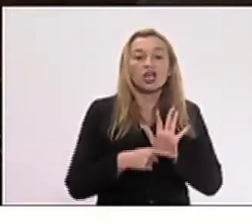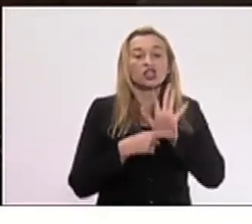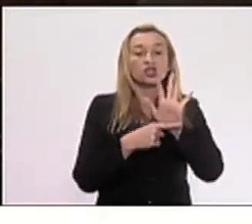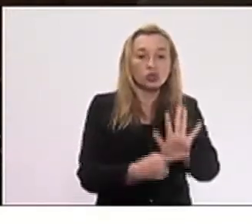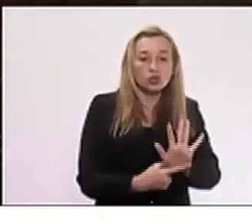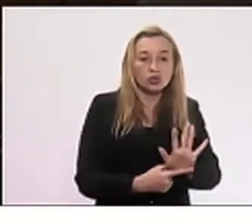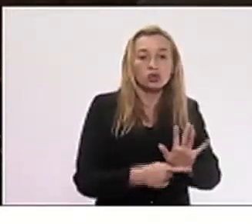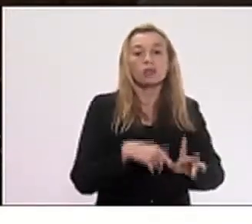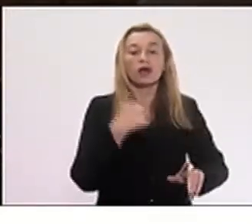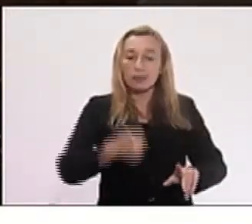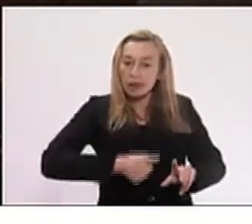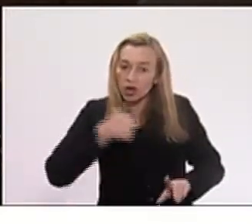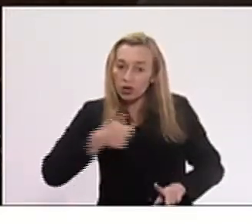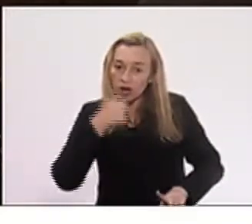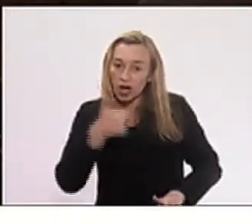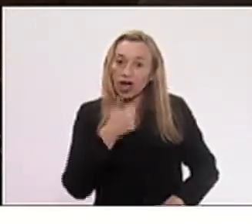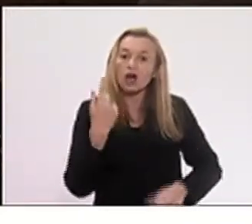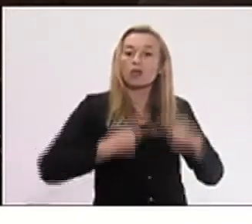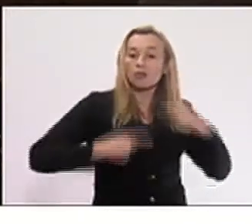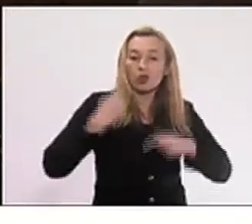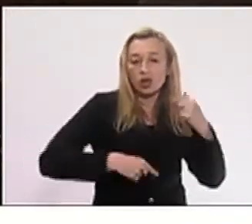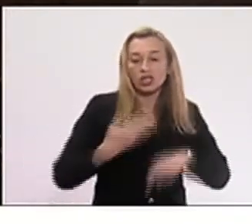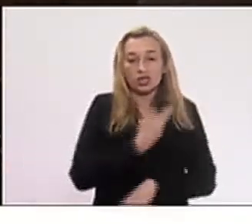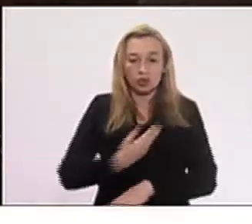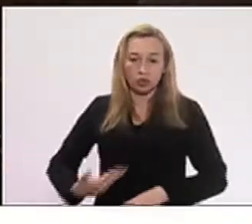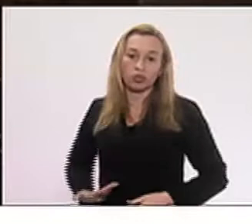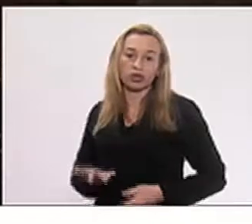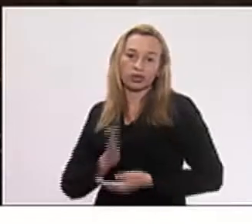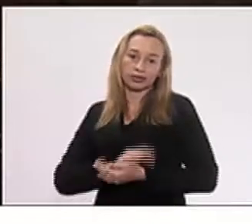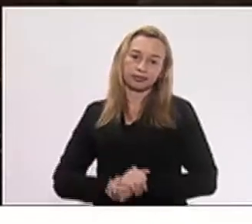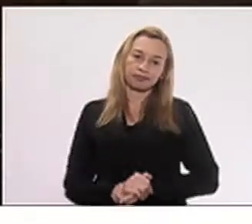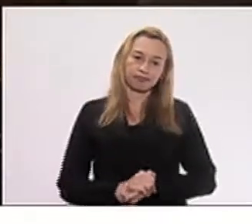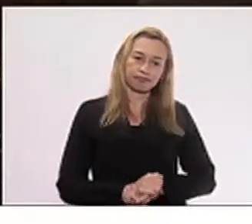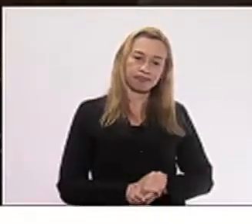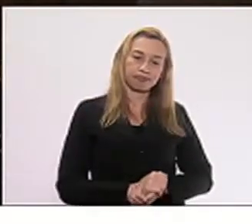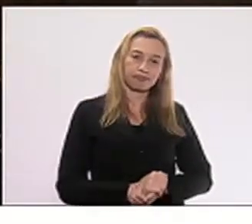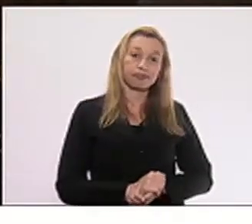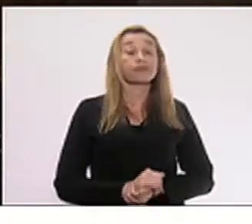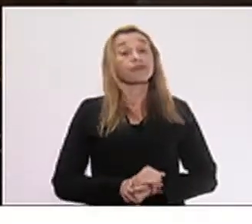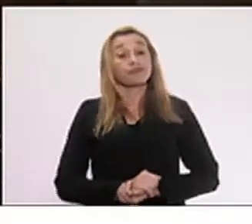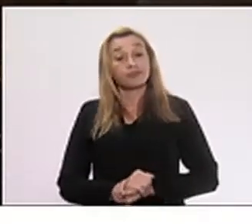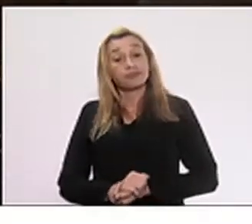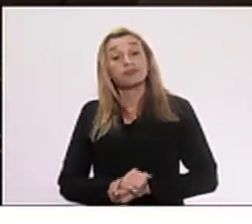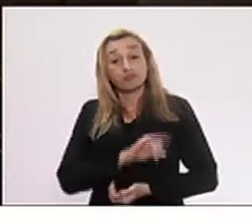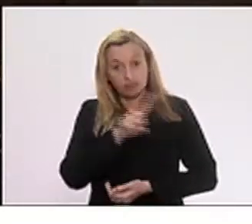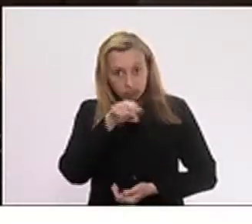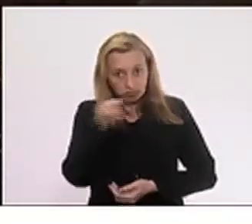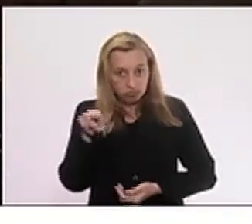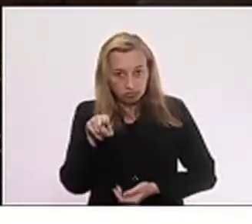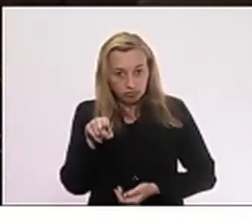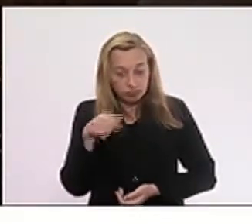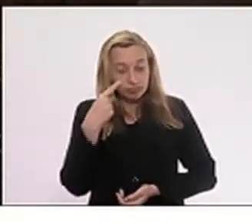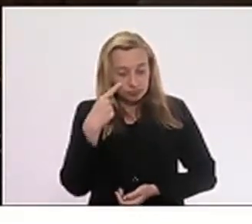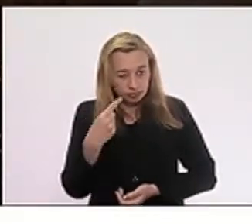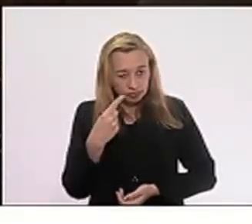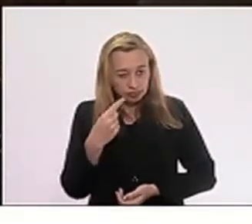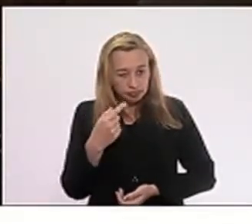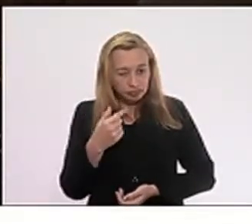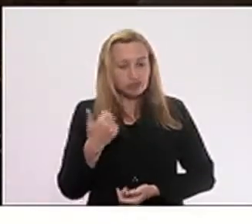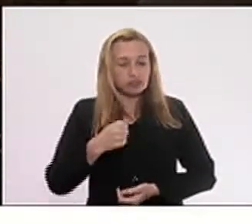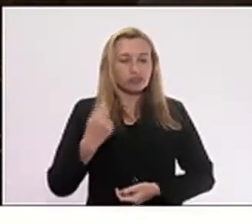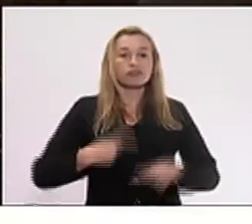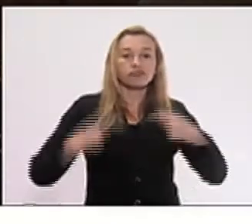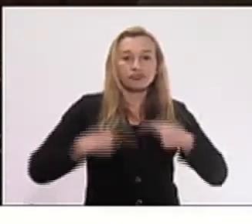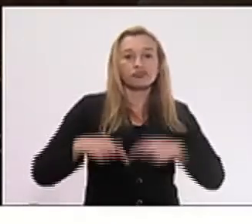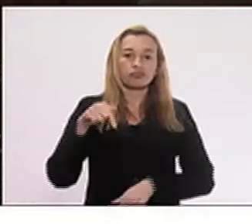efetiva para melhorar uma política pública. É isto daí o que nós devíamos estar